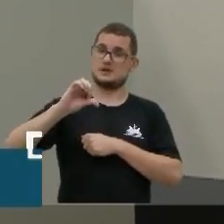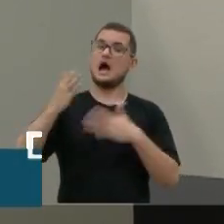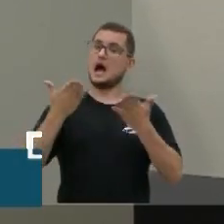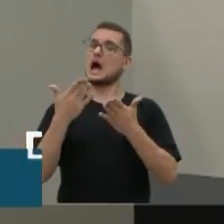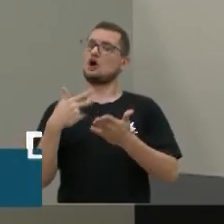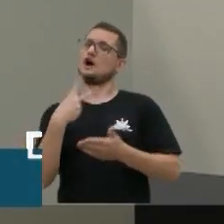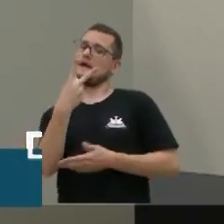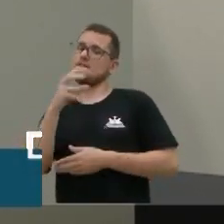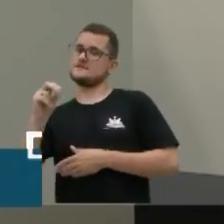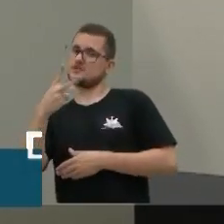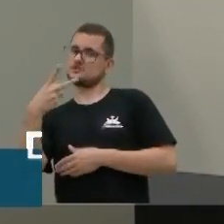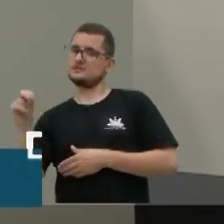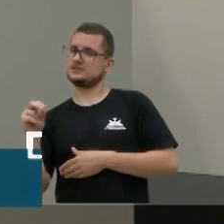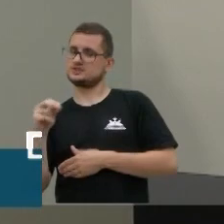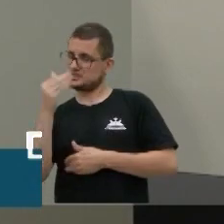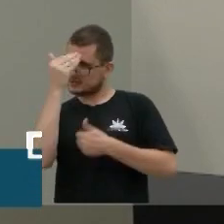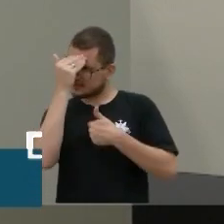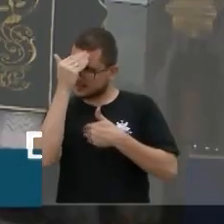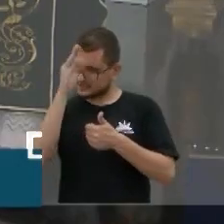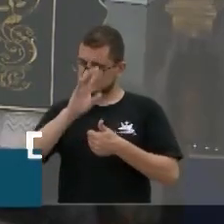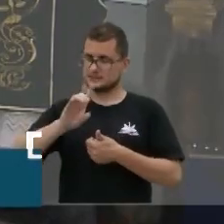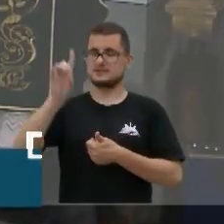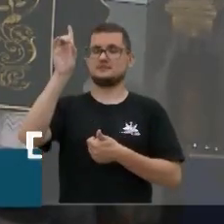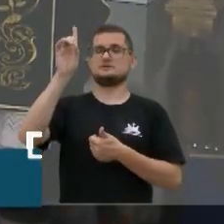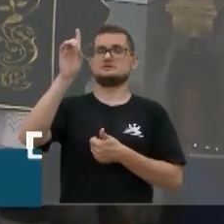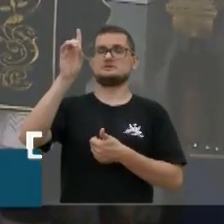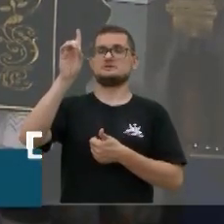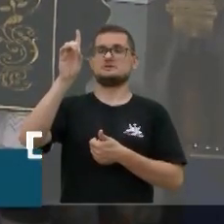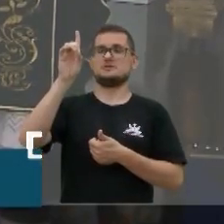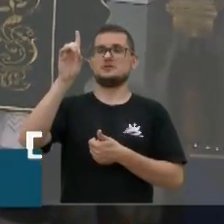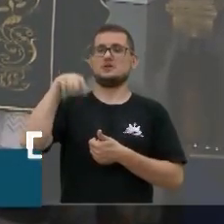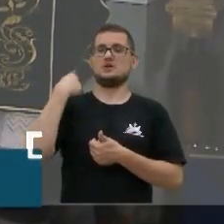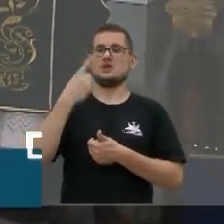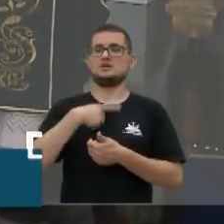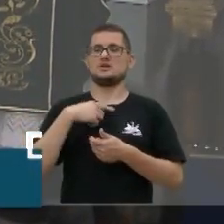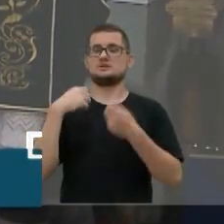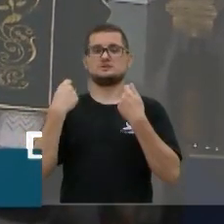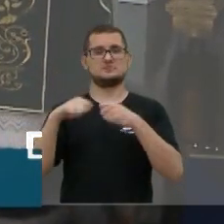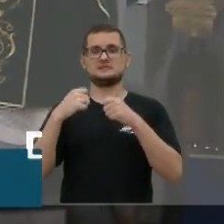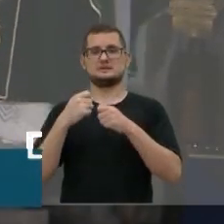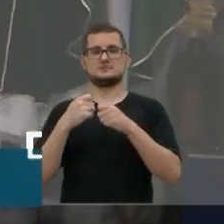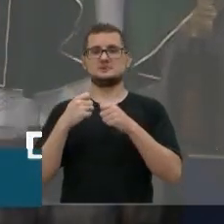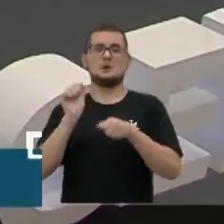2020, graças a Deus, não precisamos recuar.